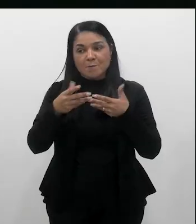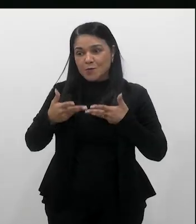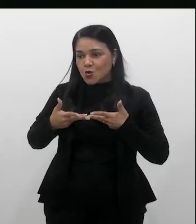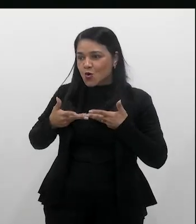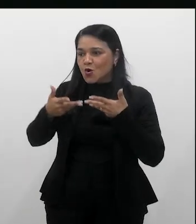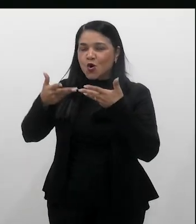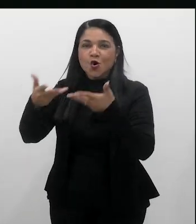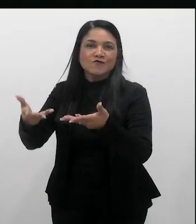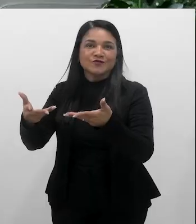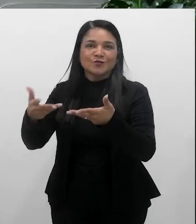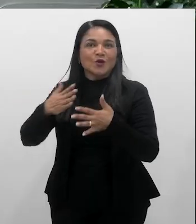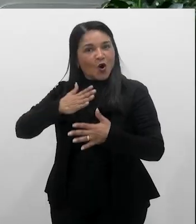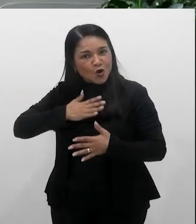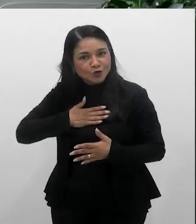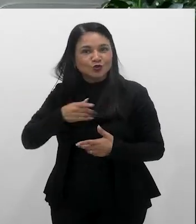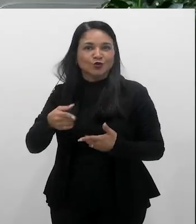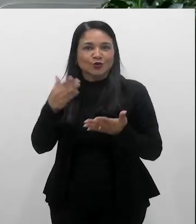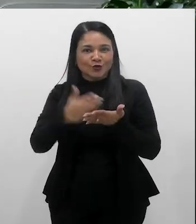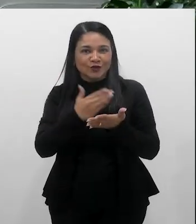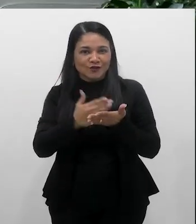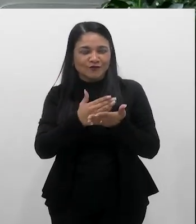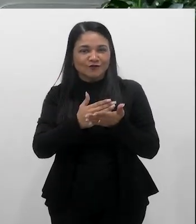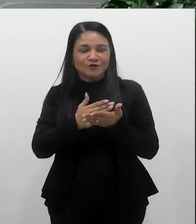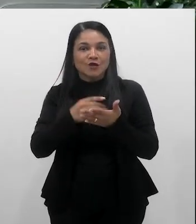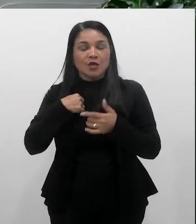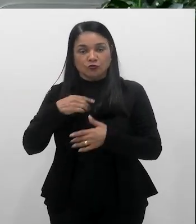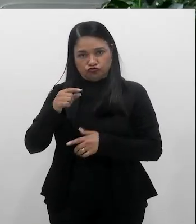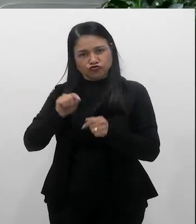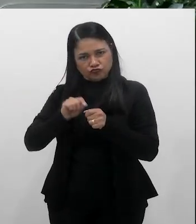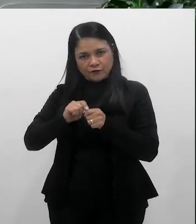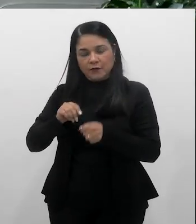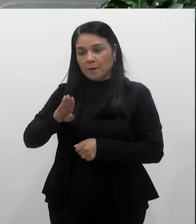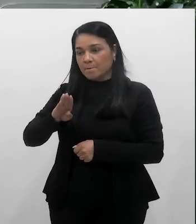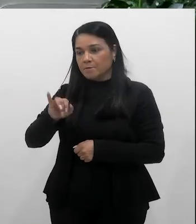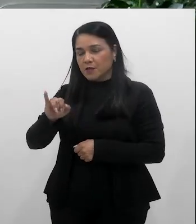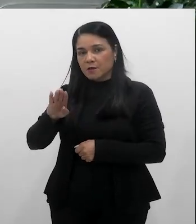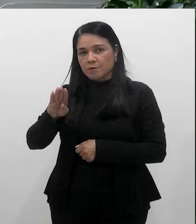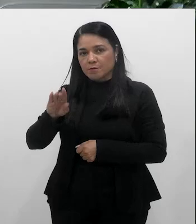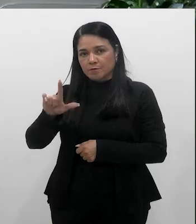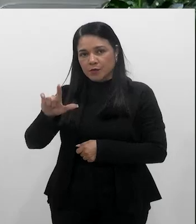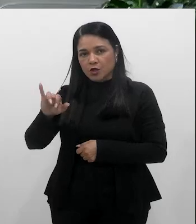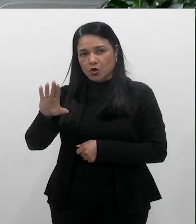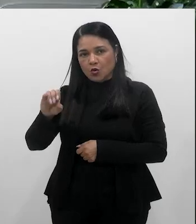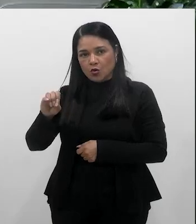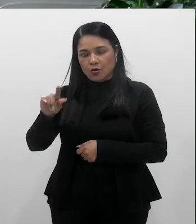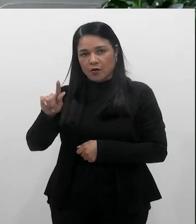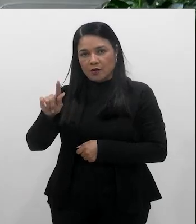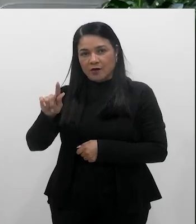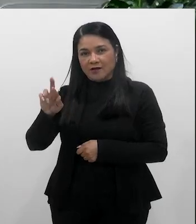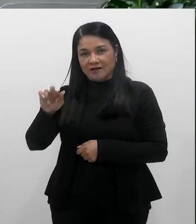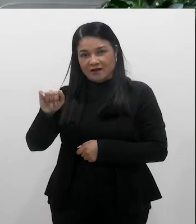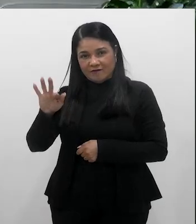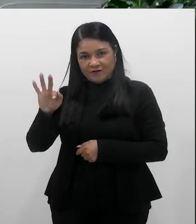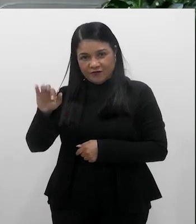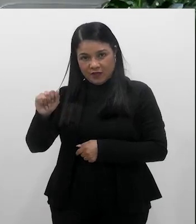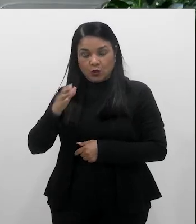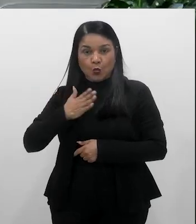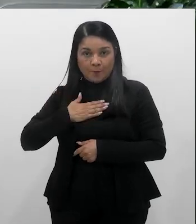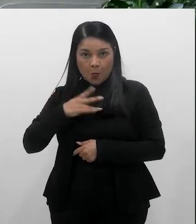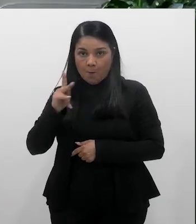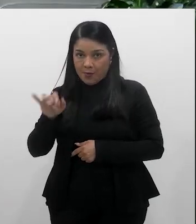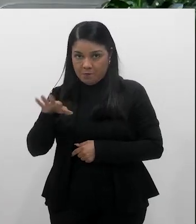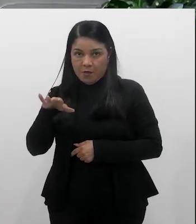ela me convidou para escrever. E eu já tinha feito a biografia mais dos meus pais. Ele já tinha uma certa experiência que é